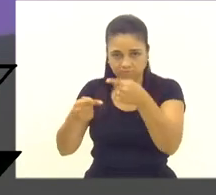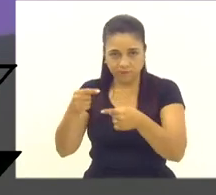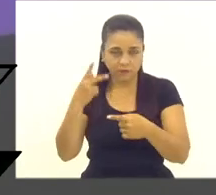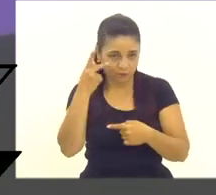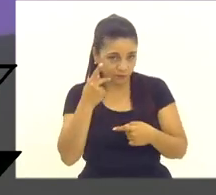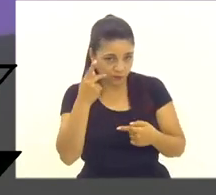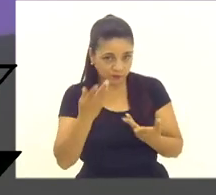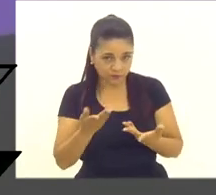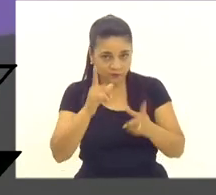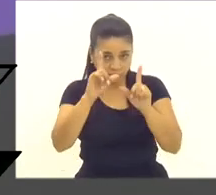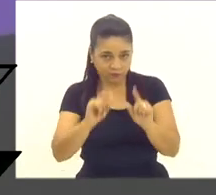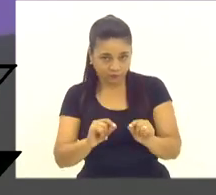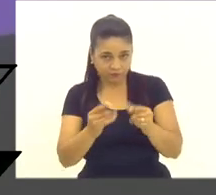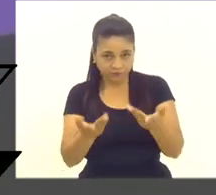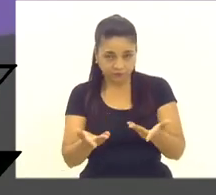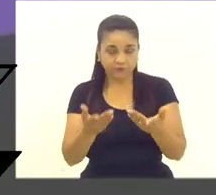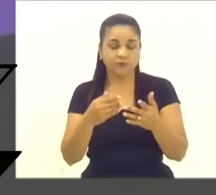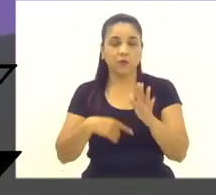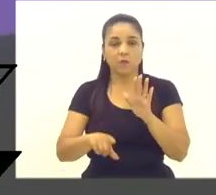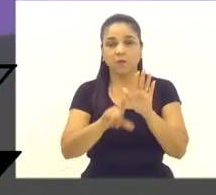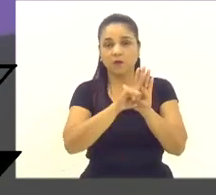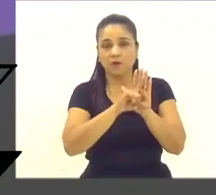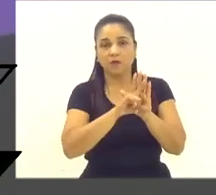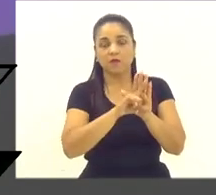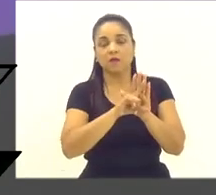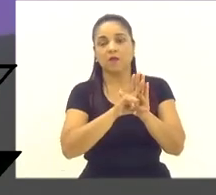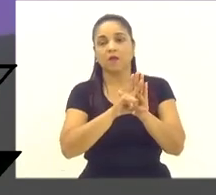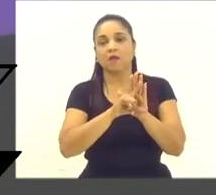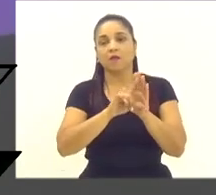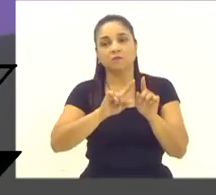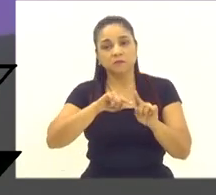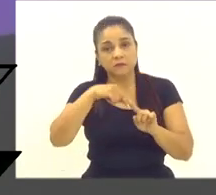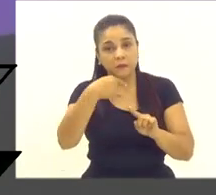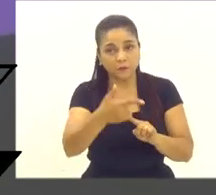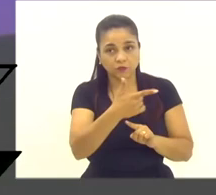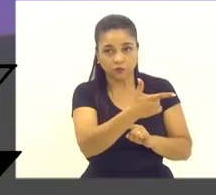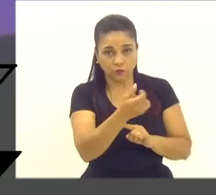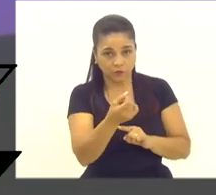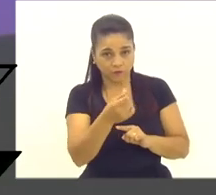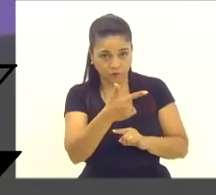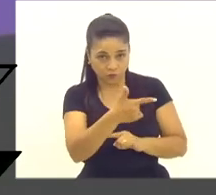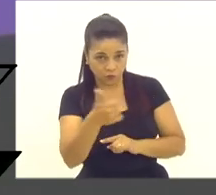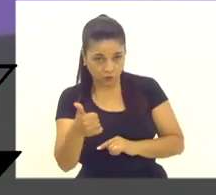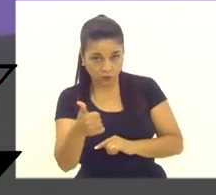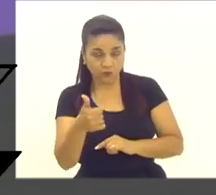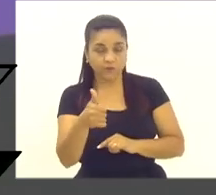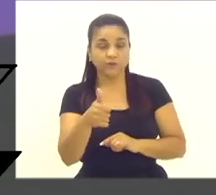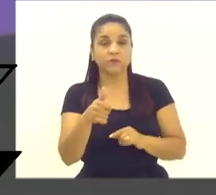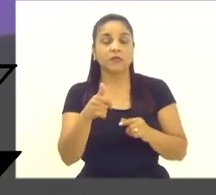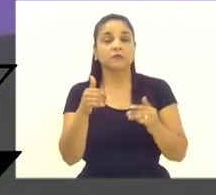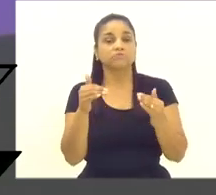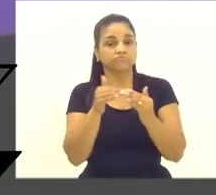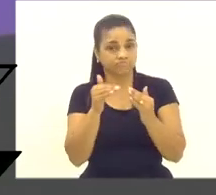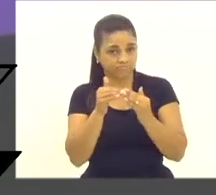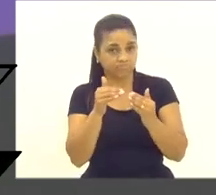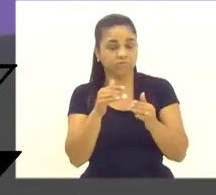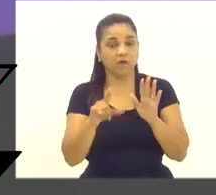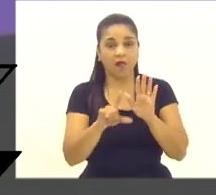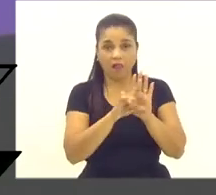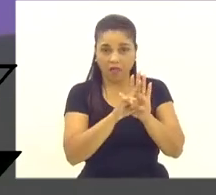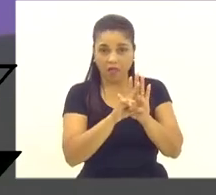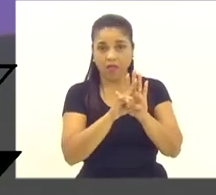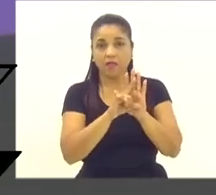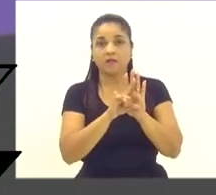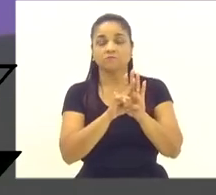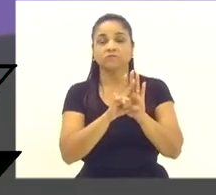é uma legislação posterior a 2021 e é de acordo também com a lei a violência